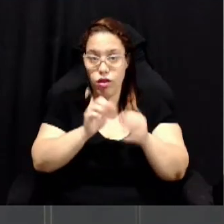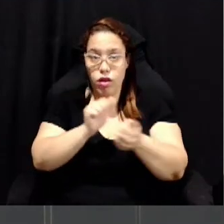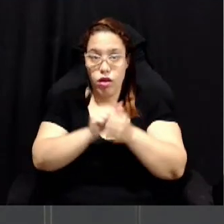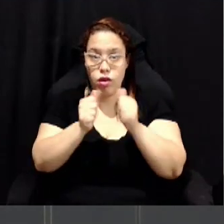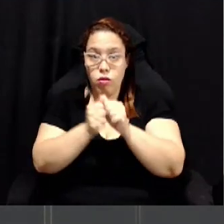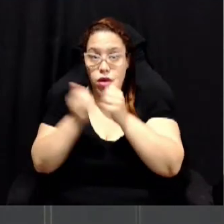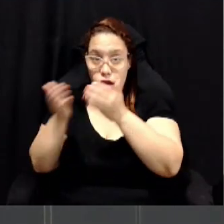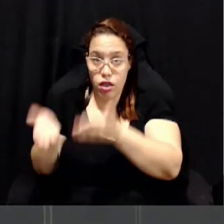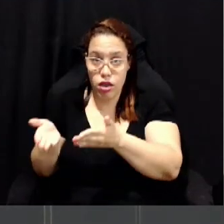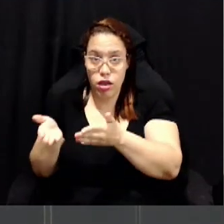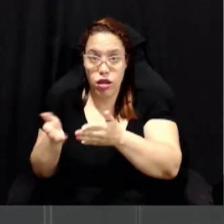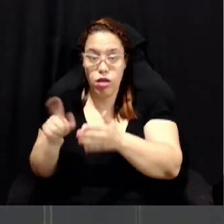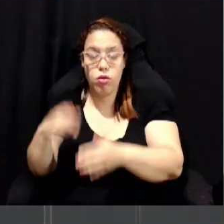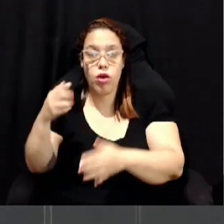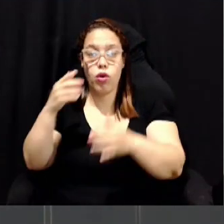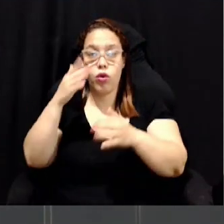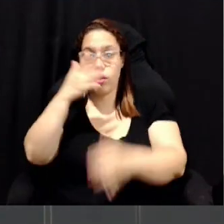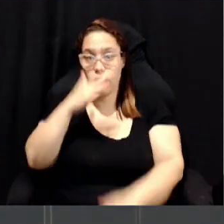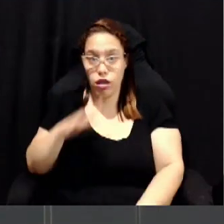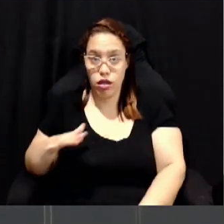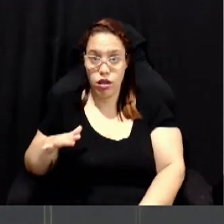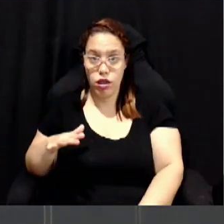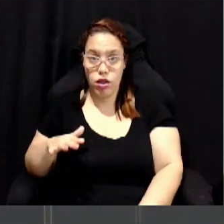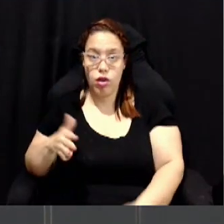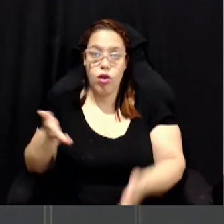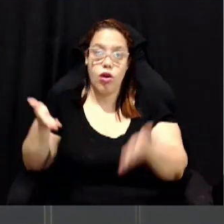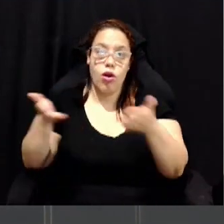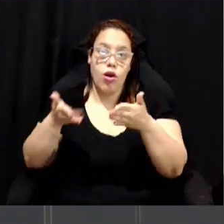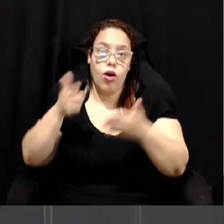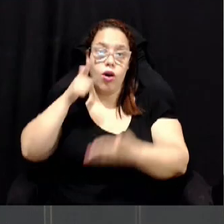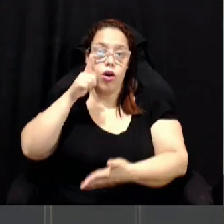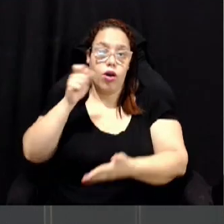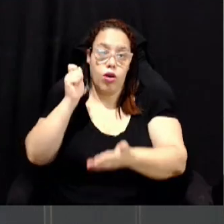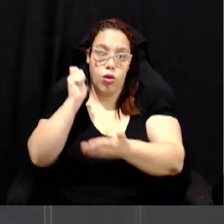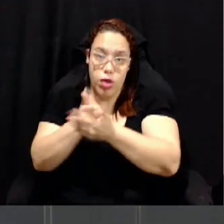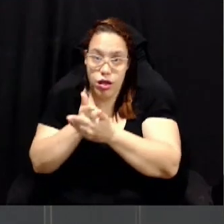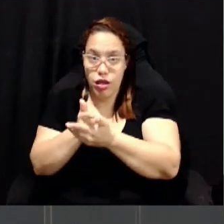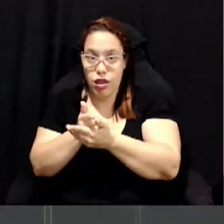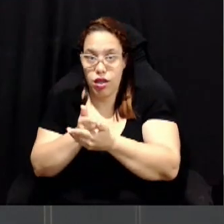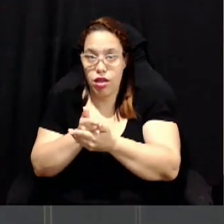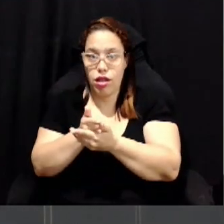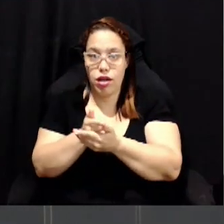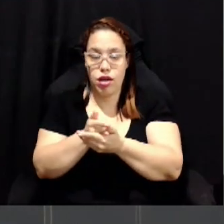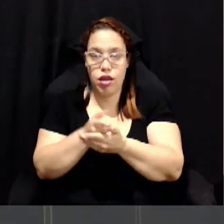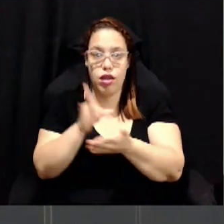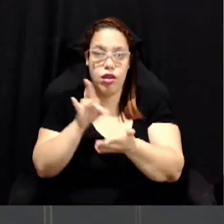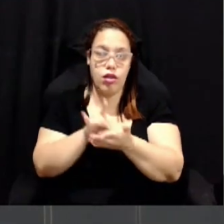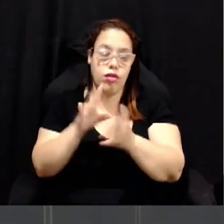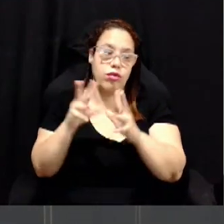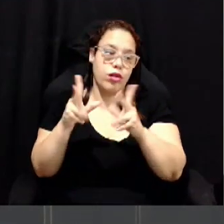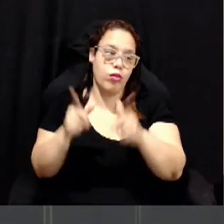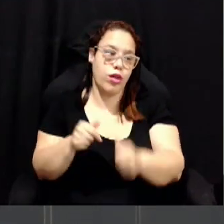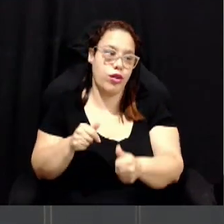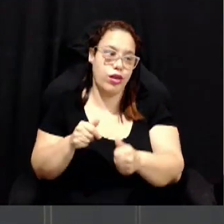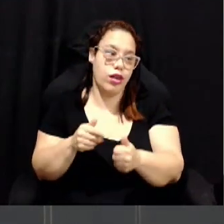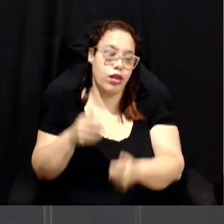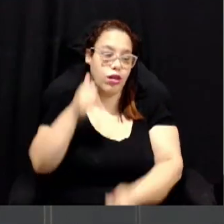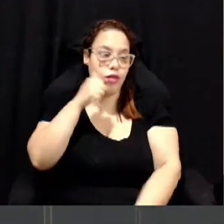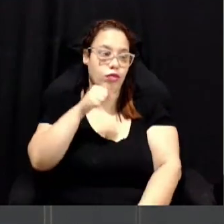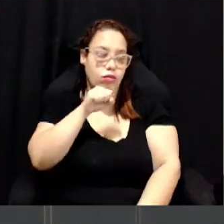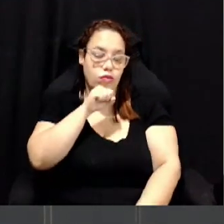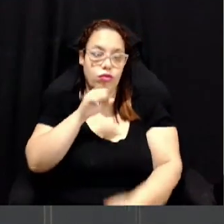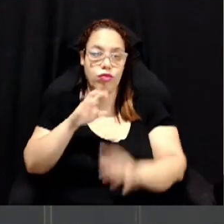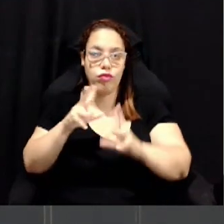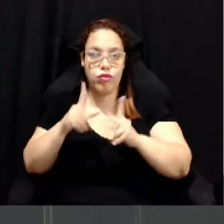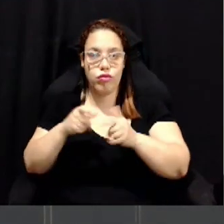poucas crianças. Mas hoje eu consigo pagar essa escola, o que não é a realidade da maioria das mães. Então tudo custa